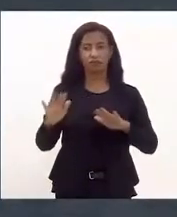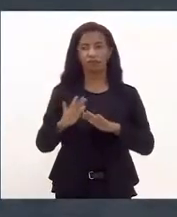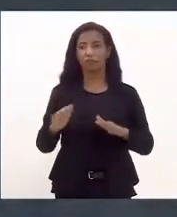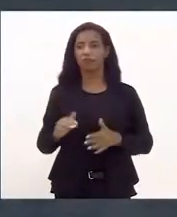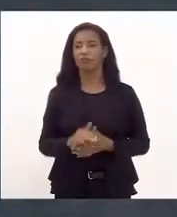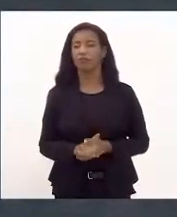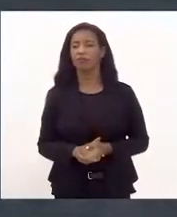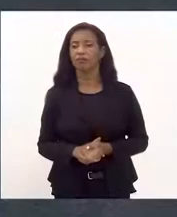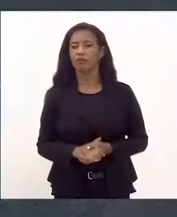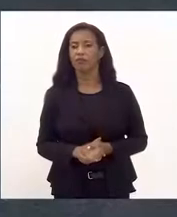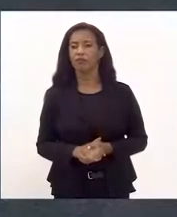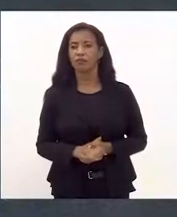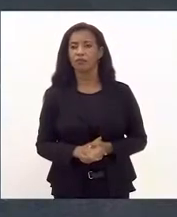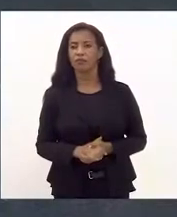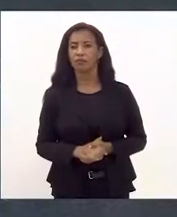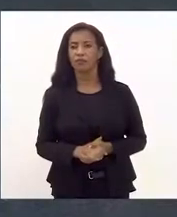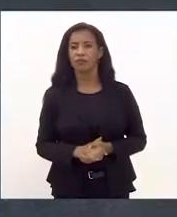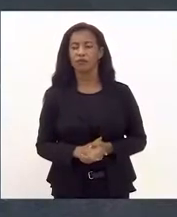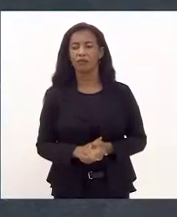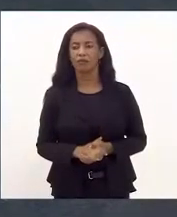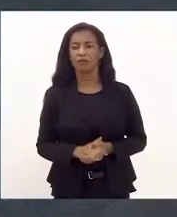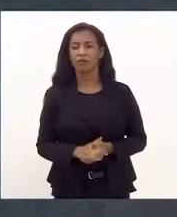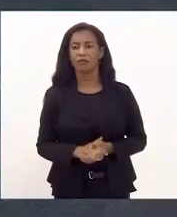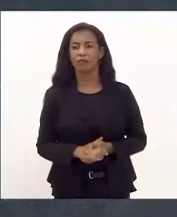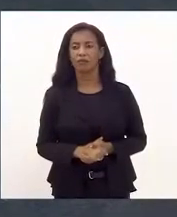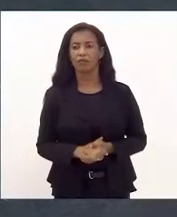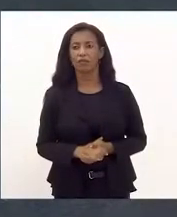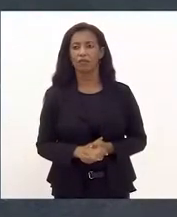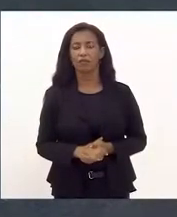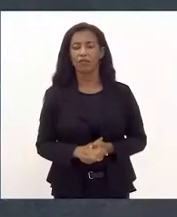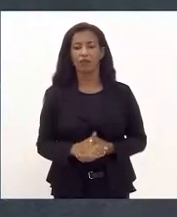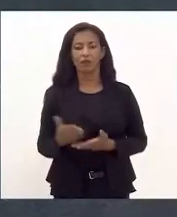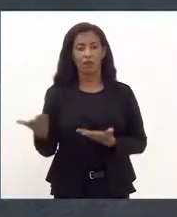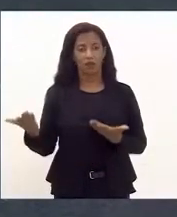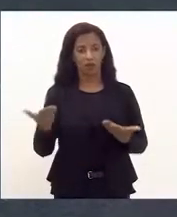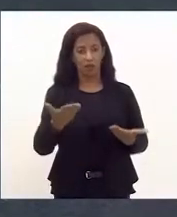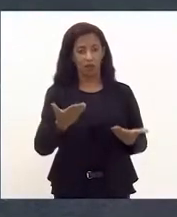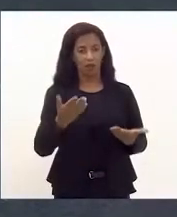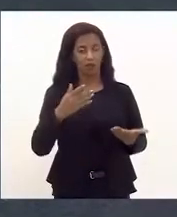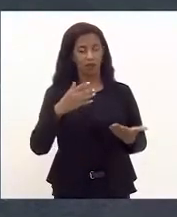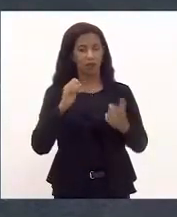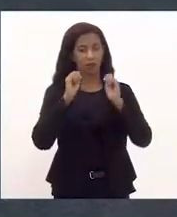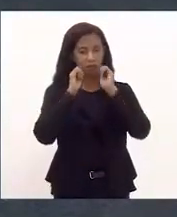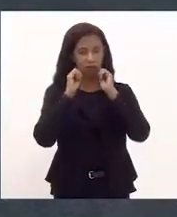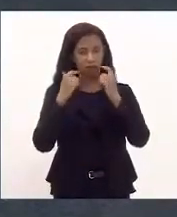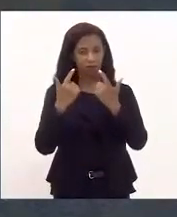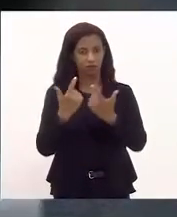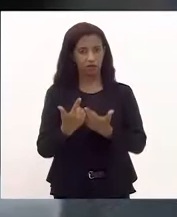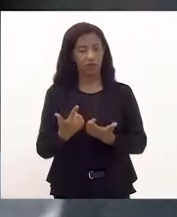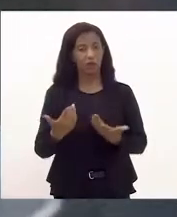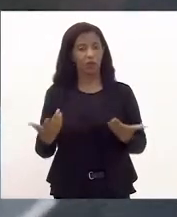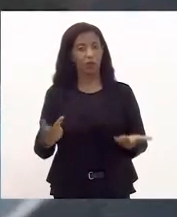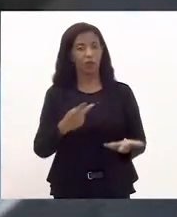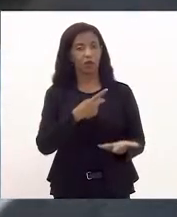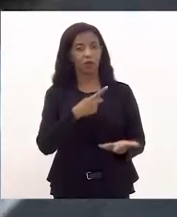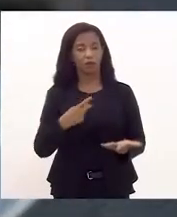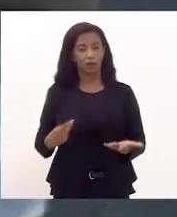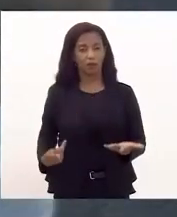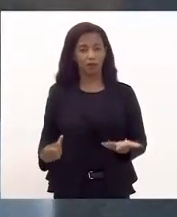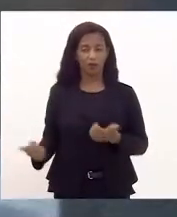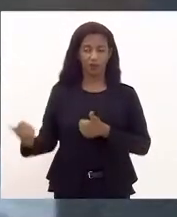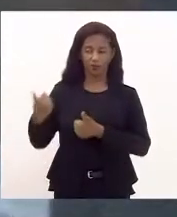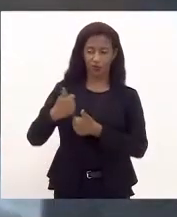bom tê-lo presidindo interinamente. Obrigado. A nossa Assembleia Legislativa, enquanto temos o nosso presidente